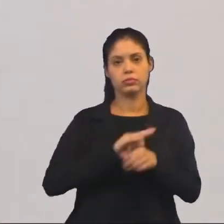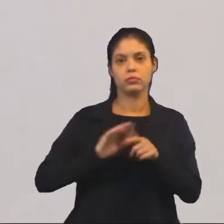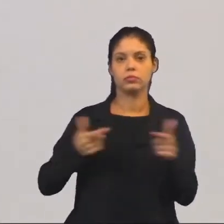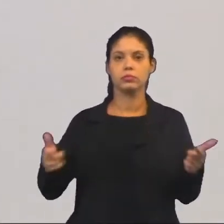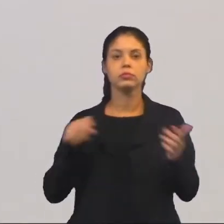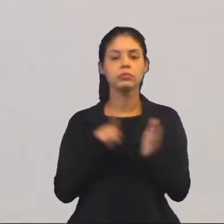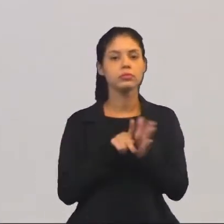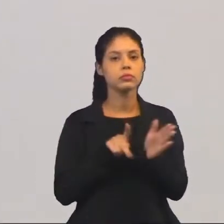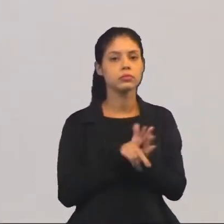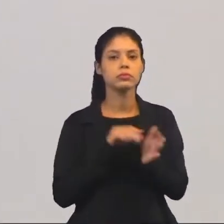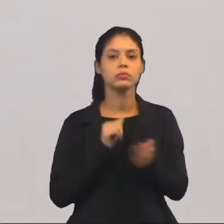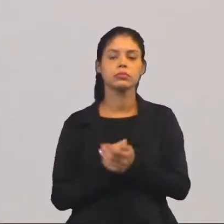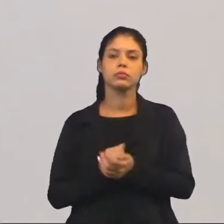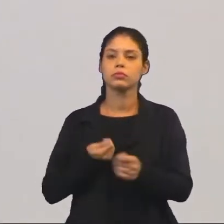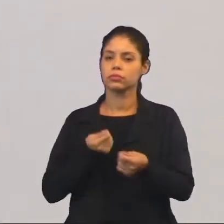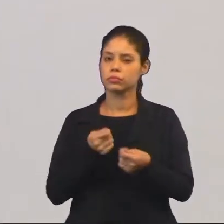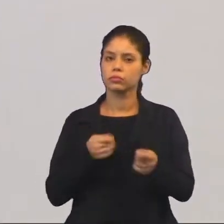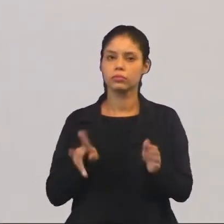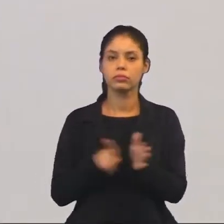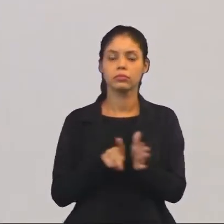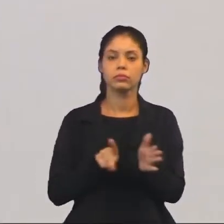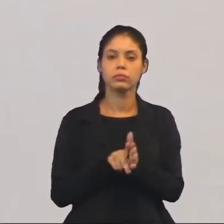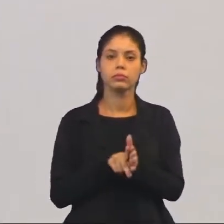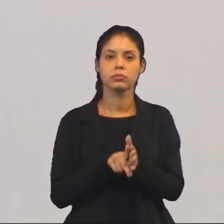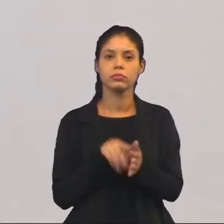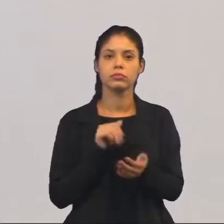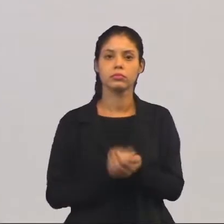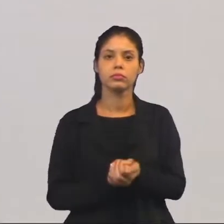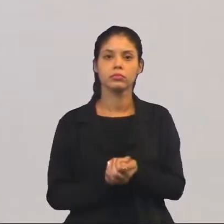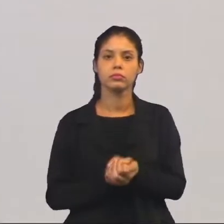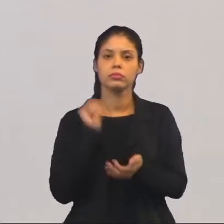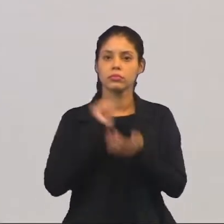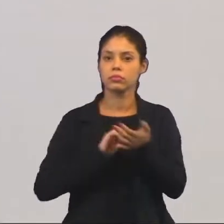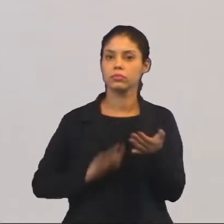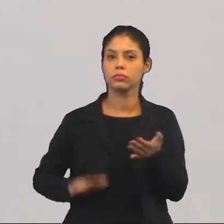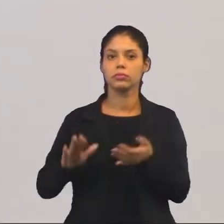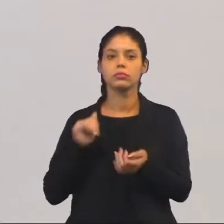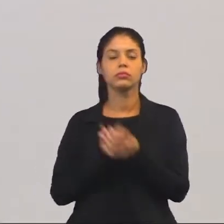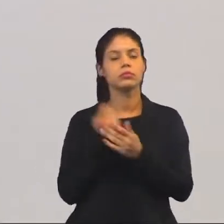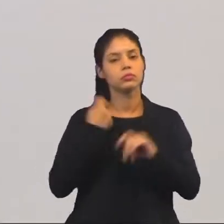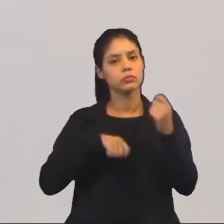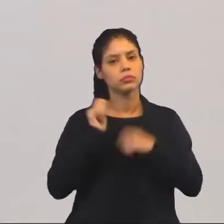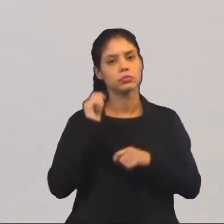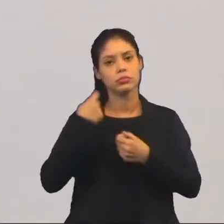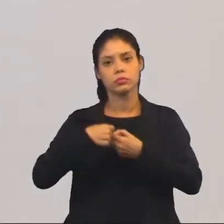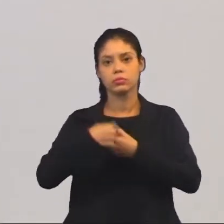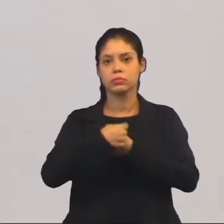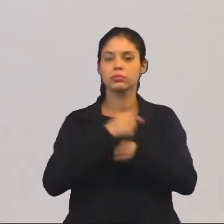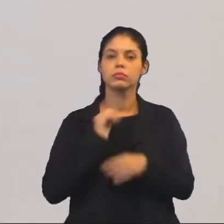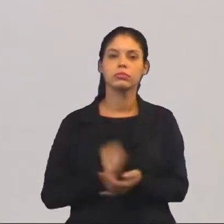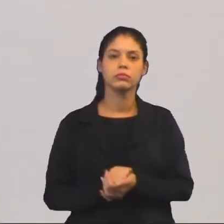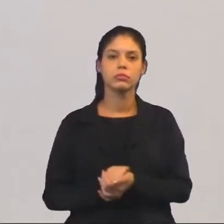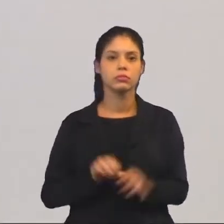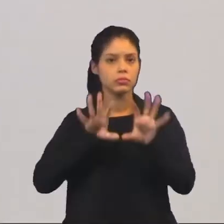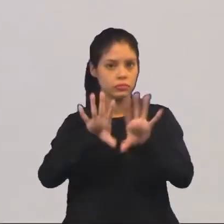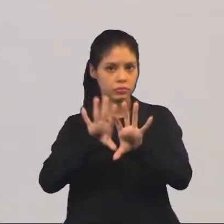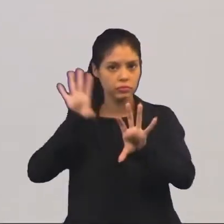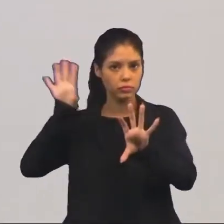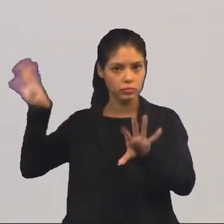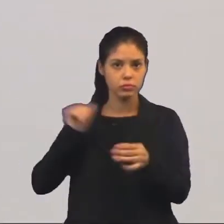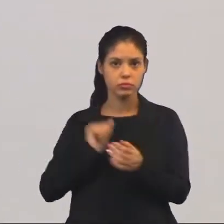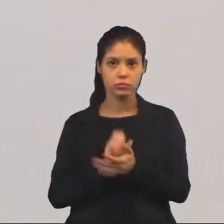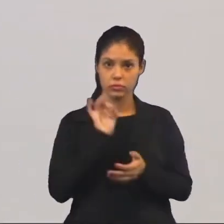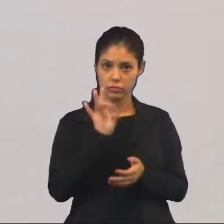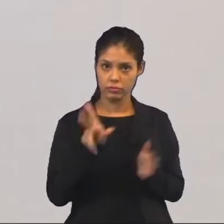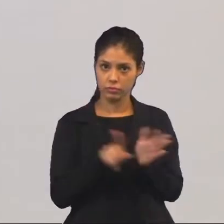maior predominância, maior domínio sobre as atividades econômicas de um município. Então ela deixa de ser